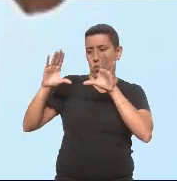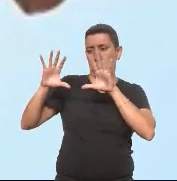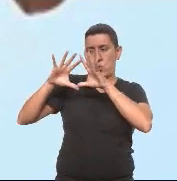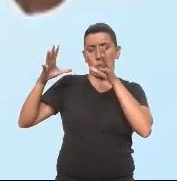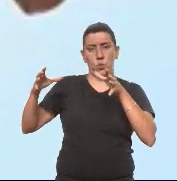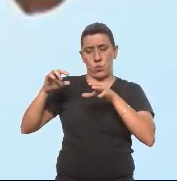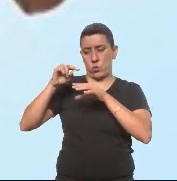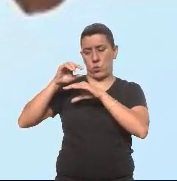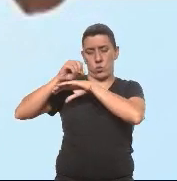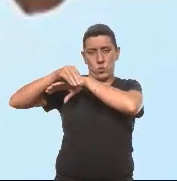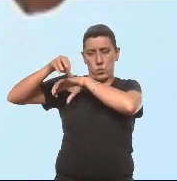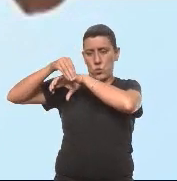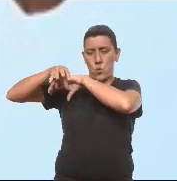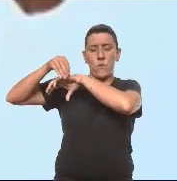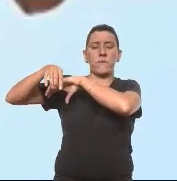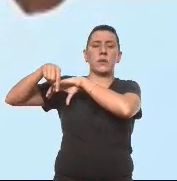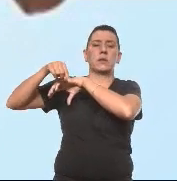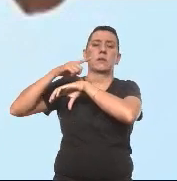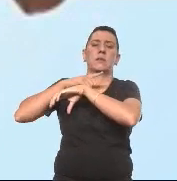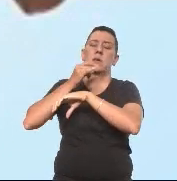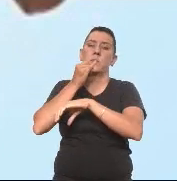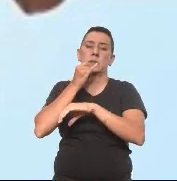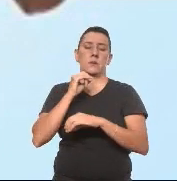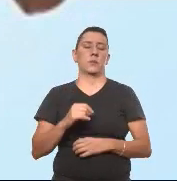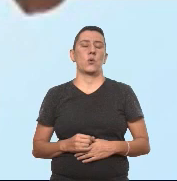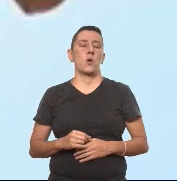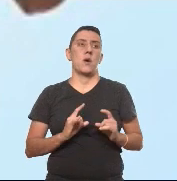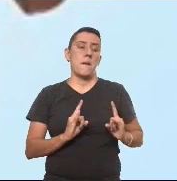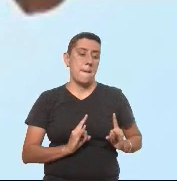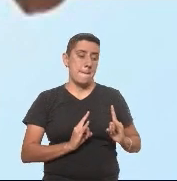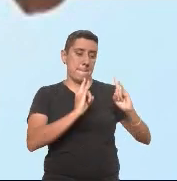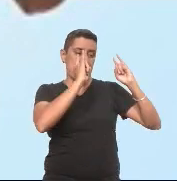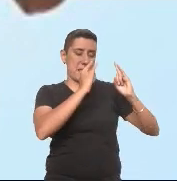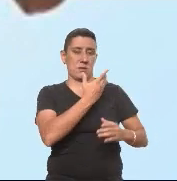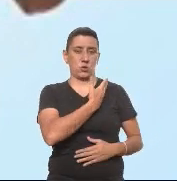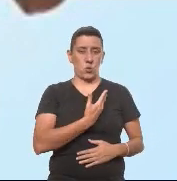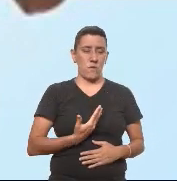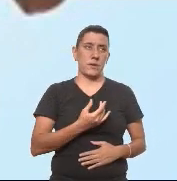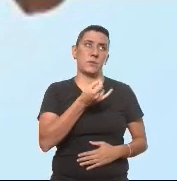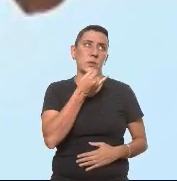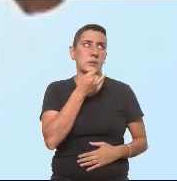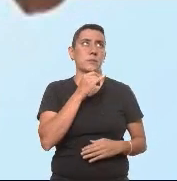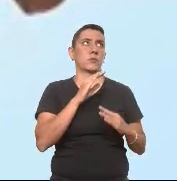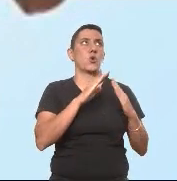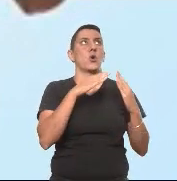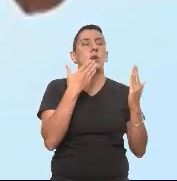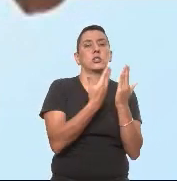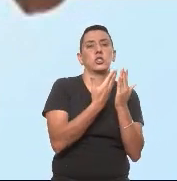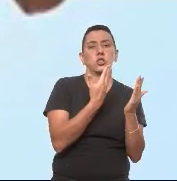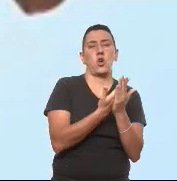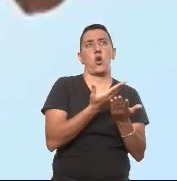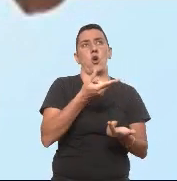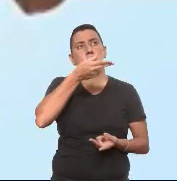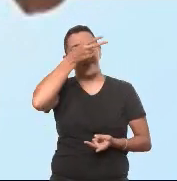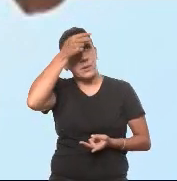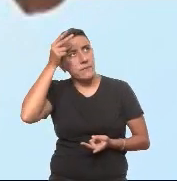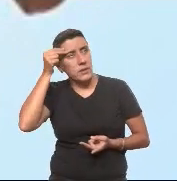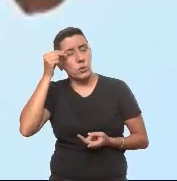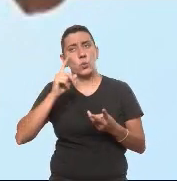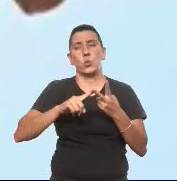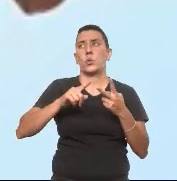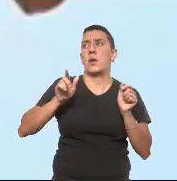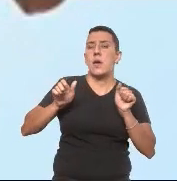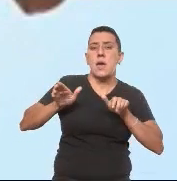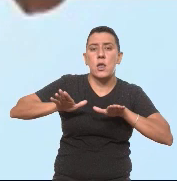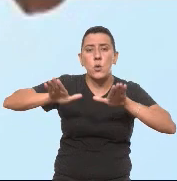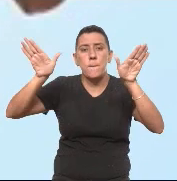em setores como por exemplo todos os prédios públicos as escolas estaduais ou municipais é o aeroporto